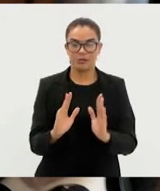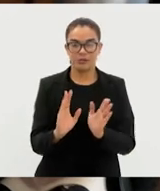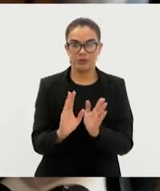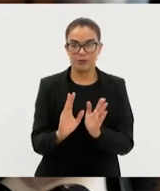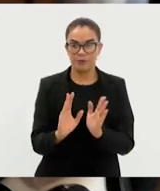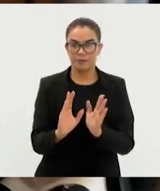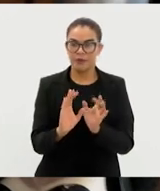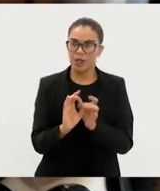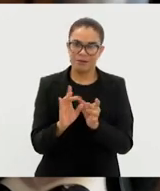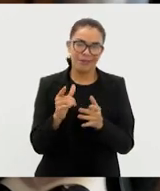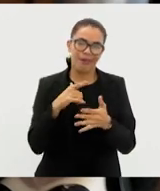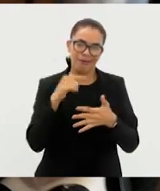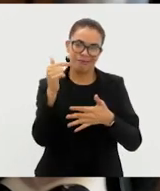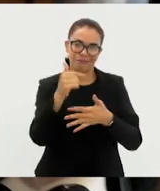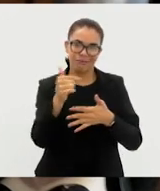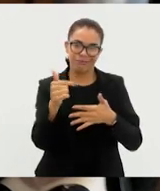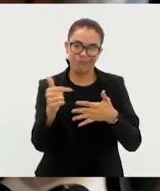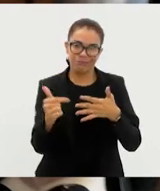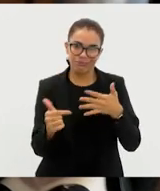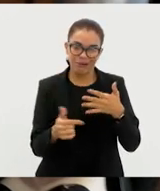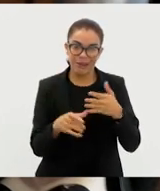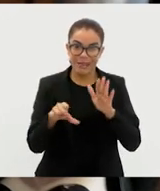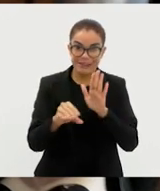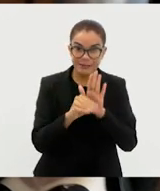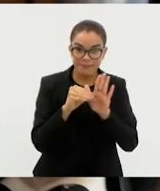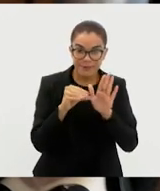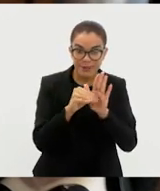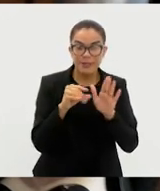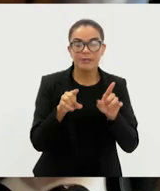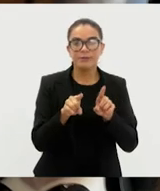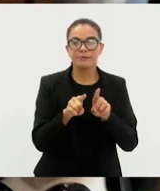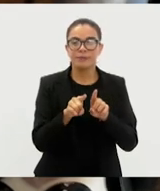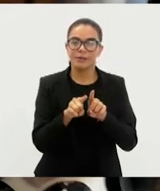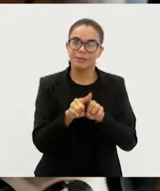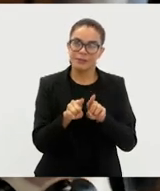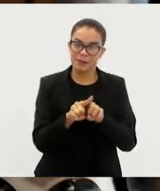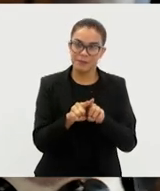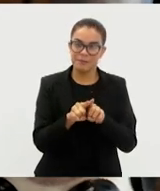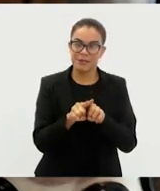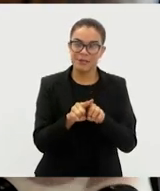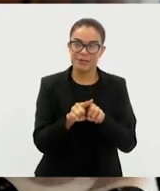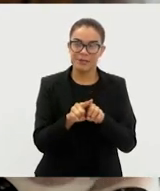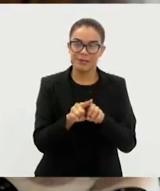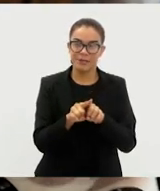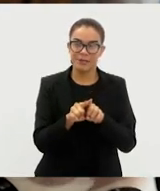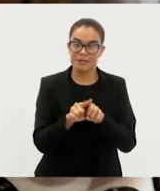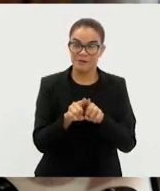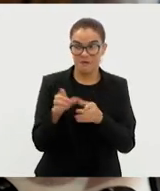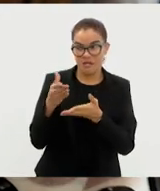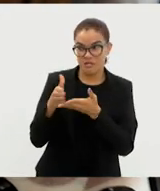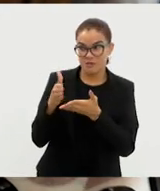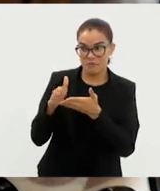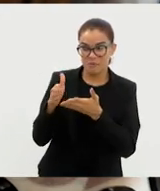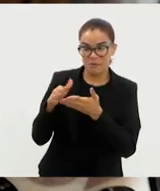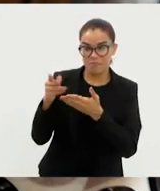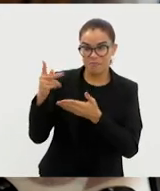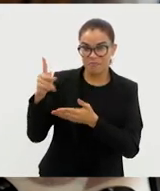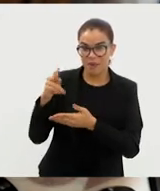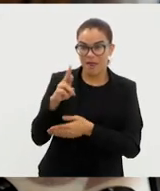liberação... Várias outras. Das emendas. Vamos botar a culpa em você, hein, Rafael. Houve, vai acabar sobrando para você. Houve